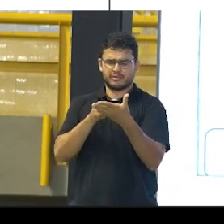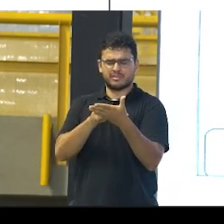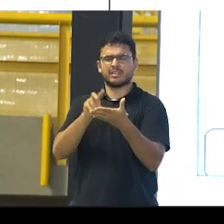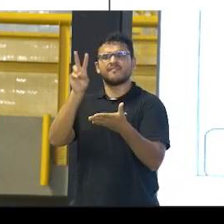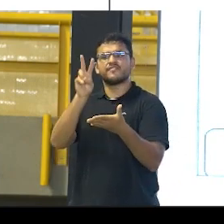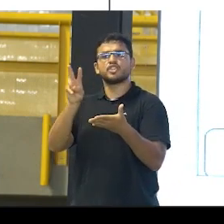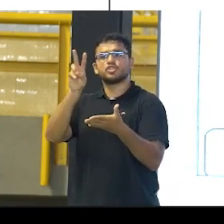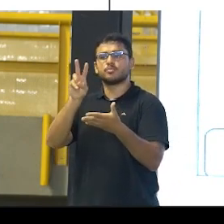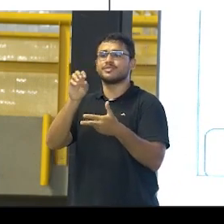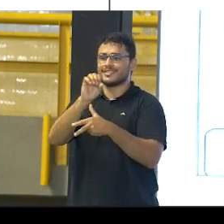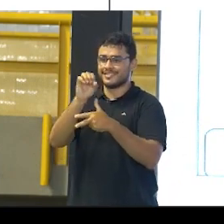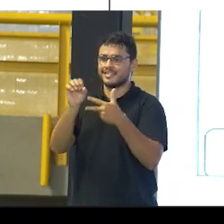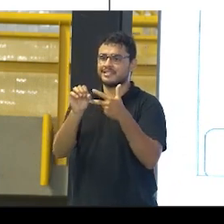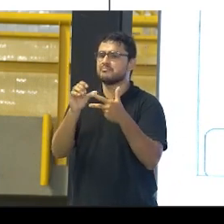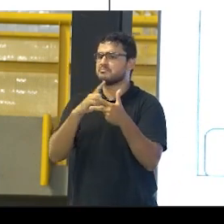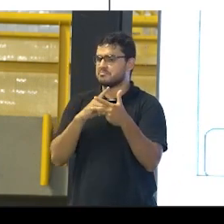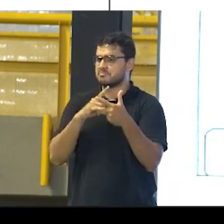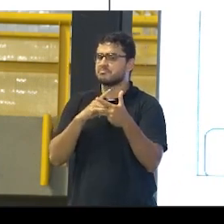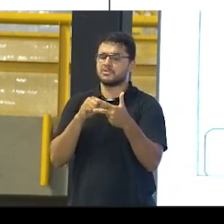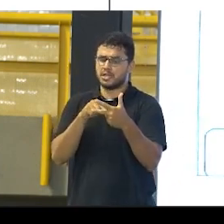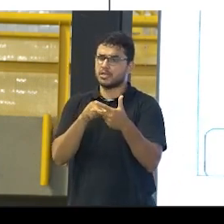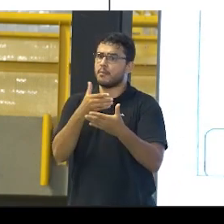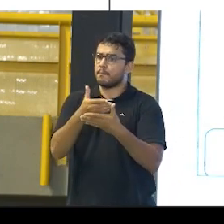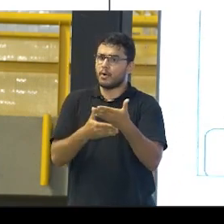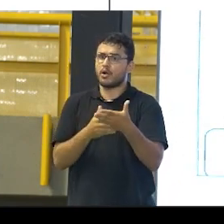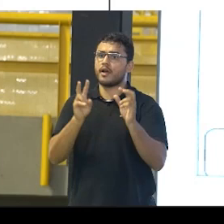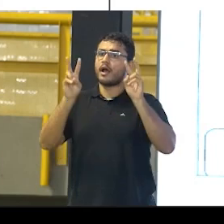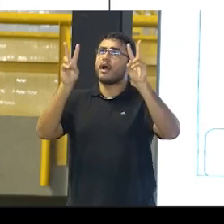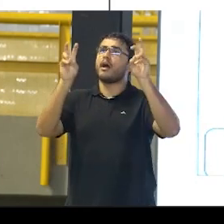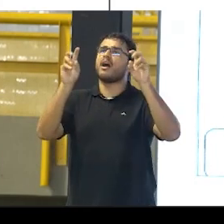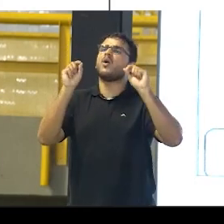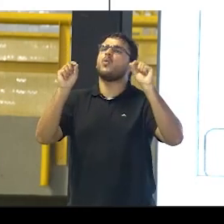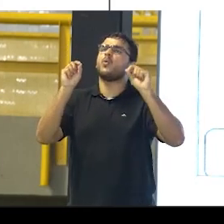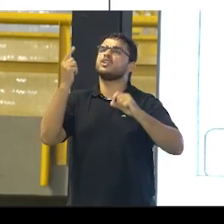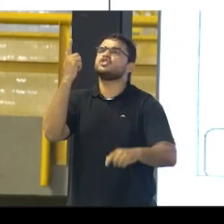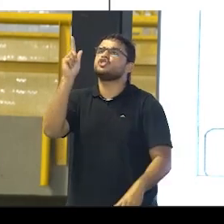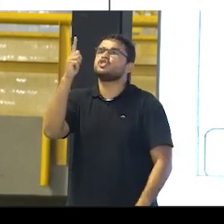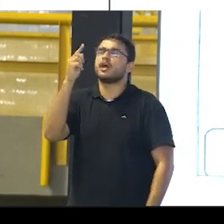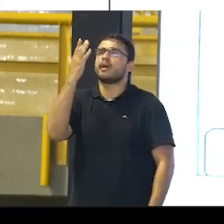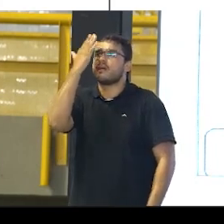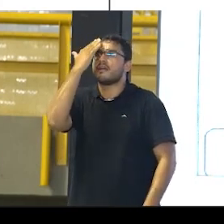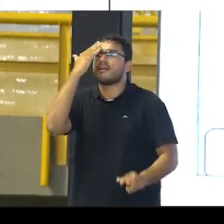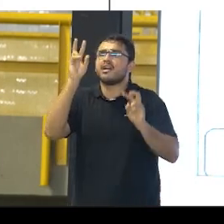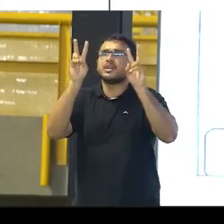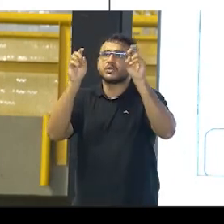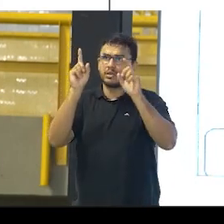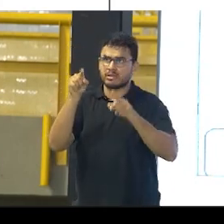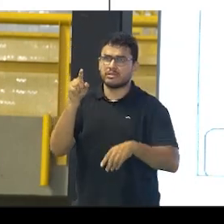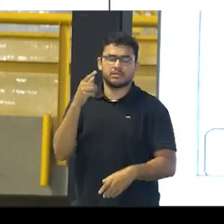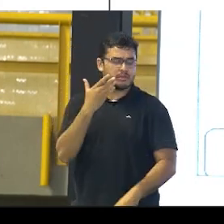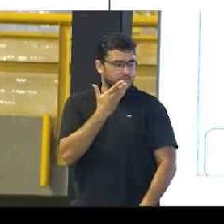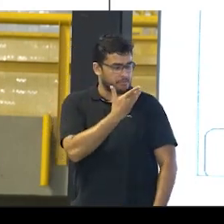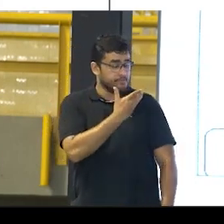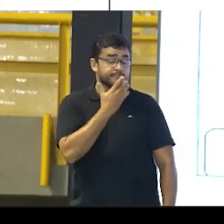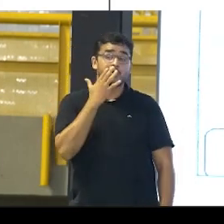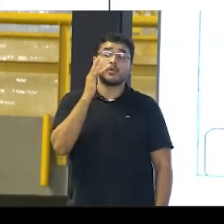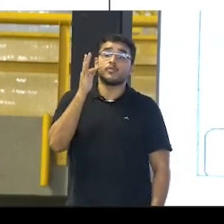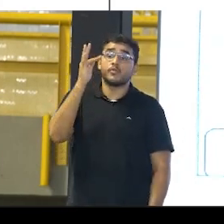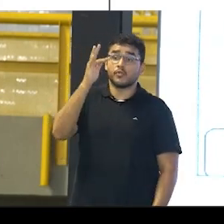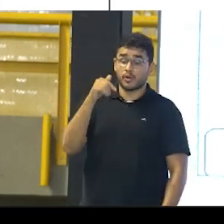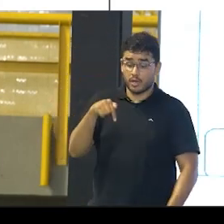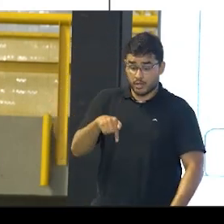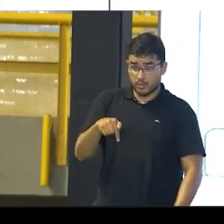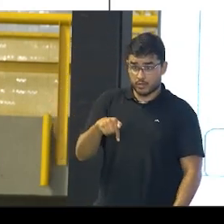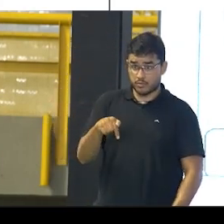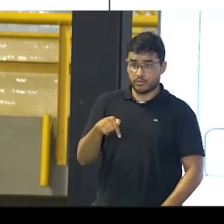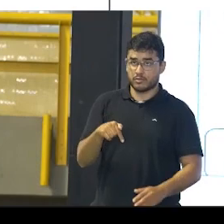matriz energética mundial, começo desse século, 2006, e uma projeção para daqui a menos